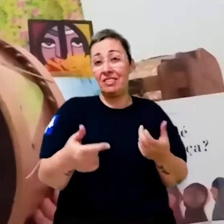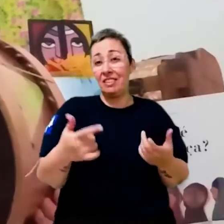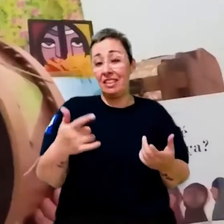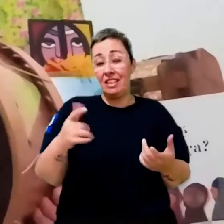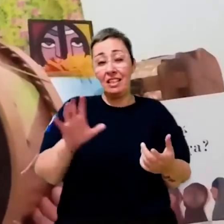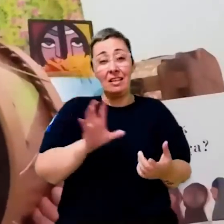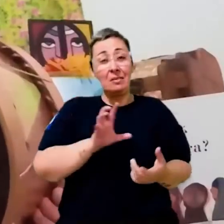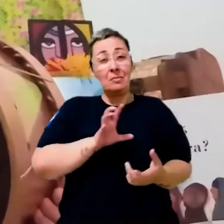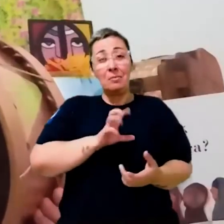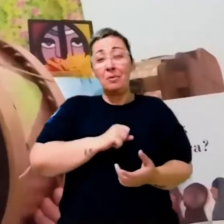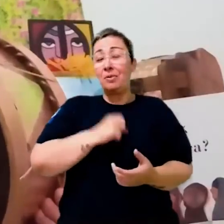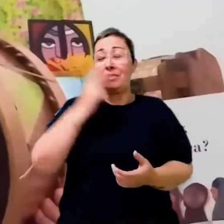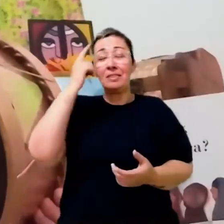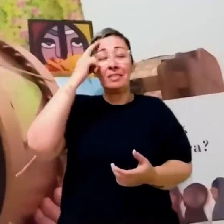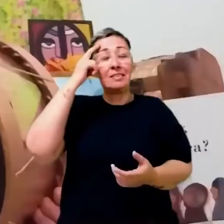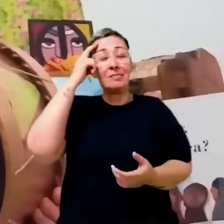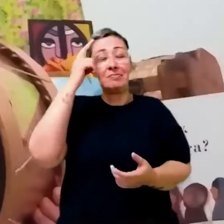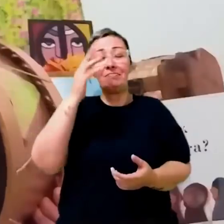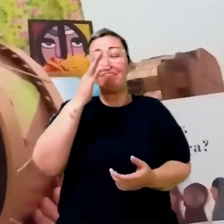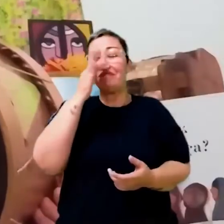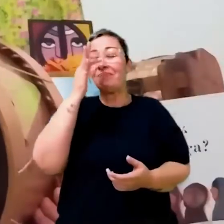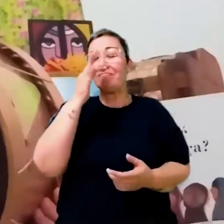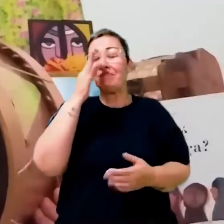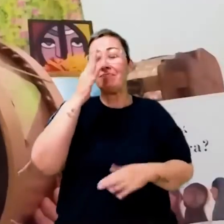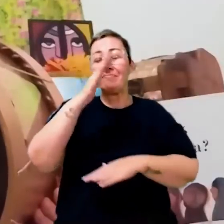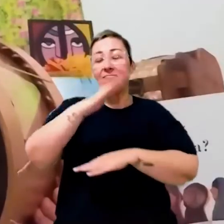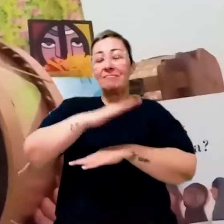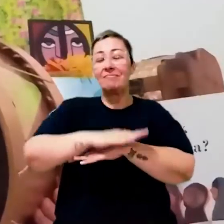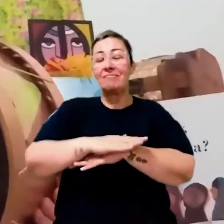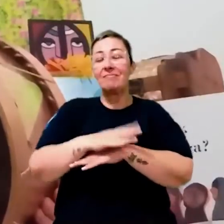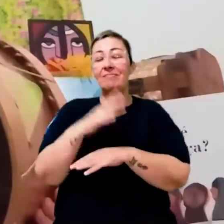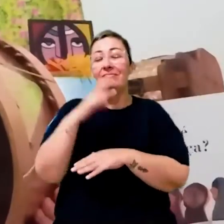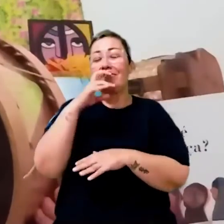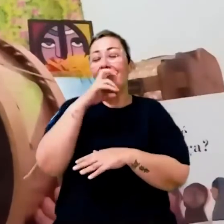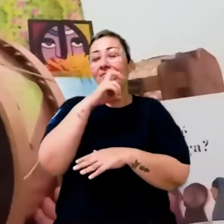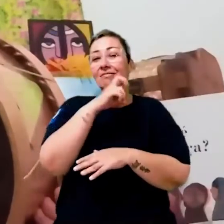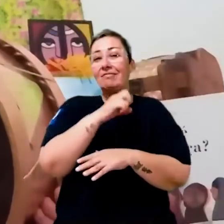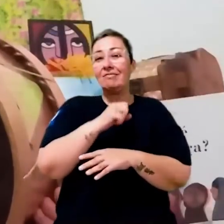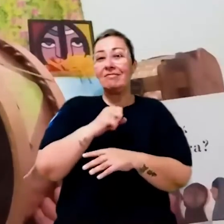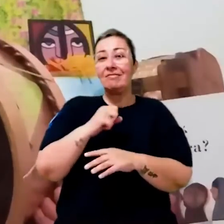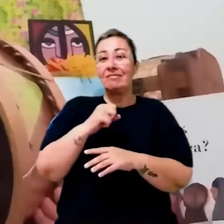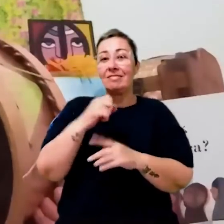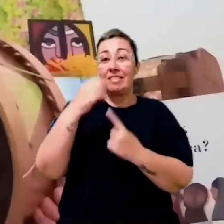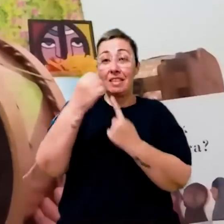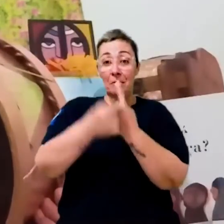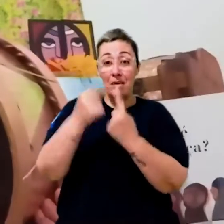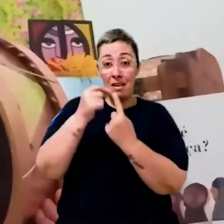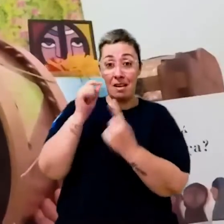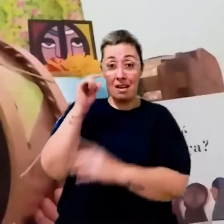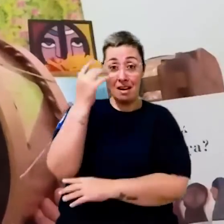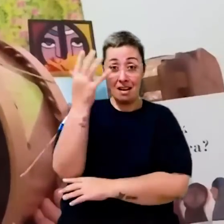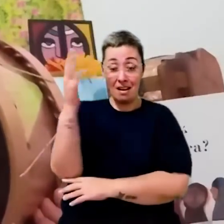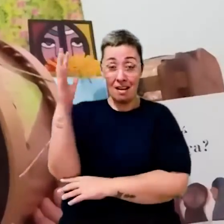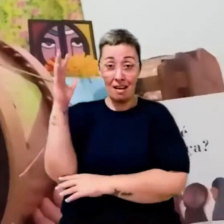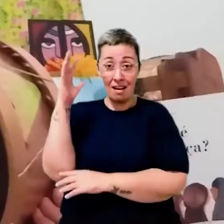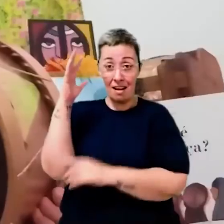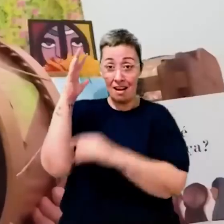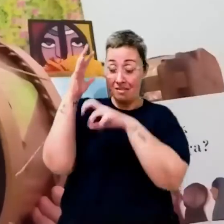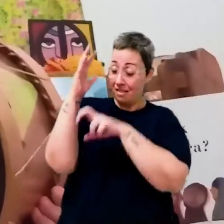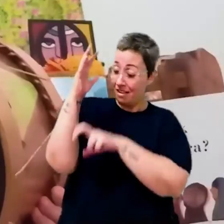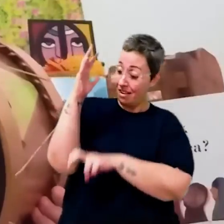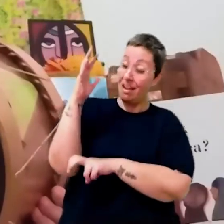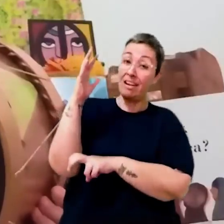que sonhos, que flores naquelas tardes fagueiras, à sombra das bananeiras, debaixo